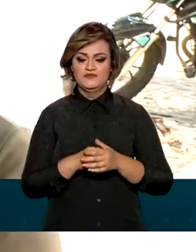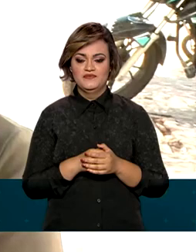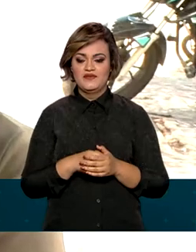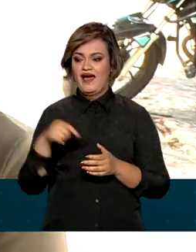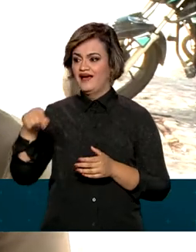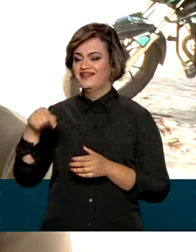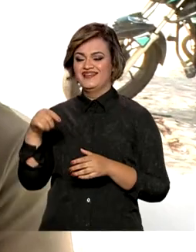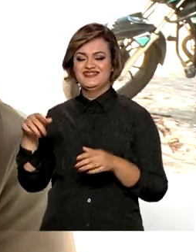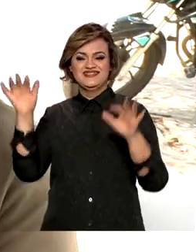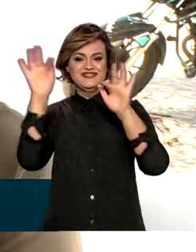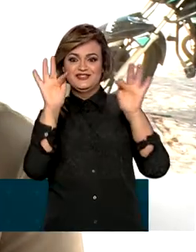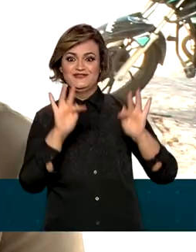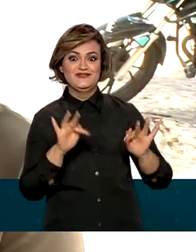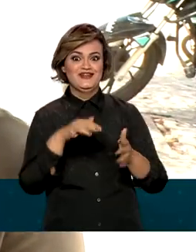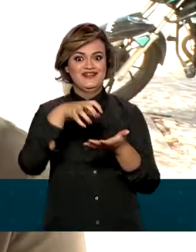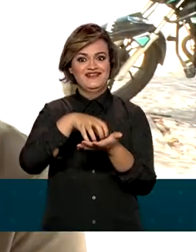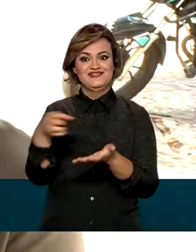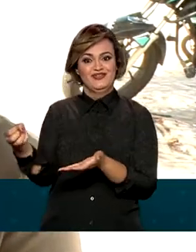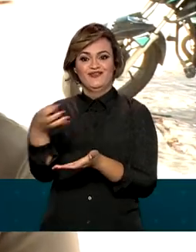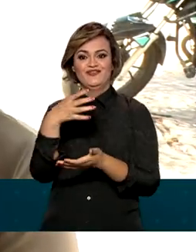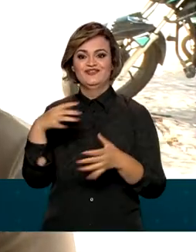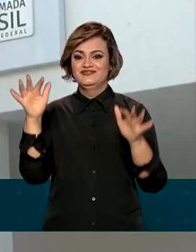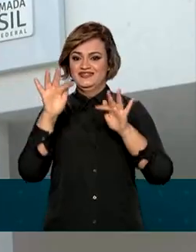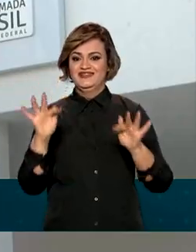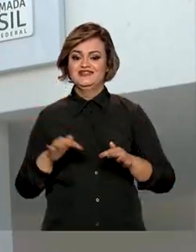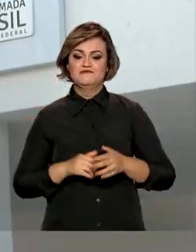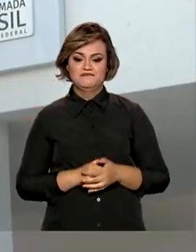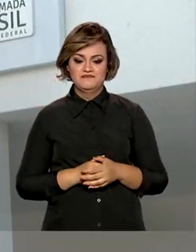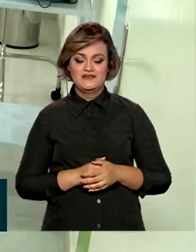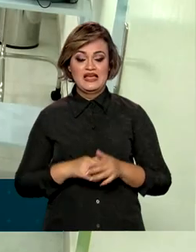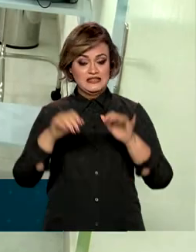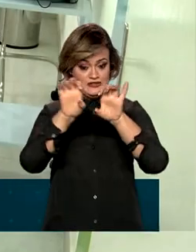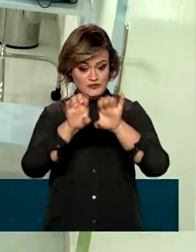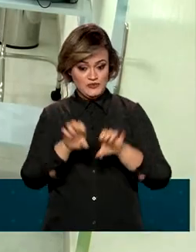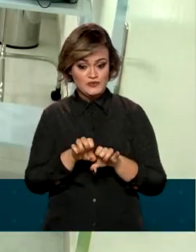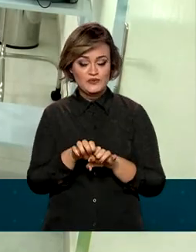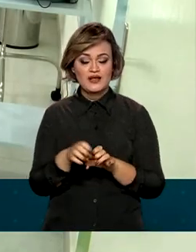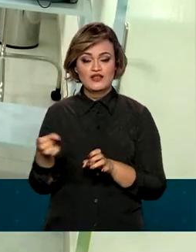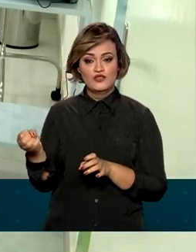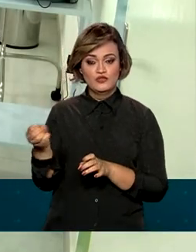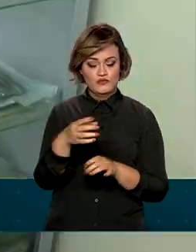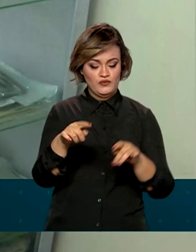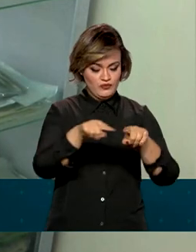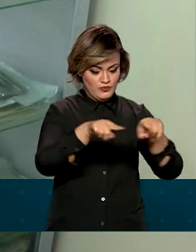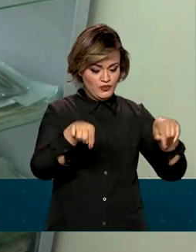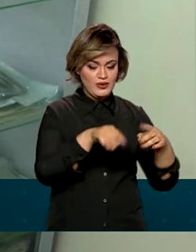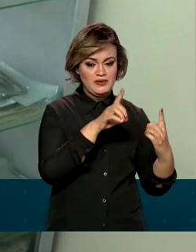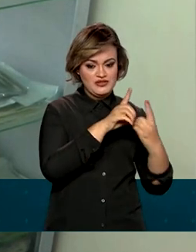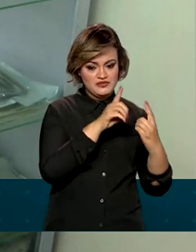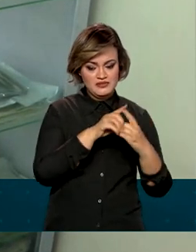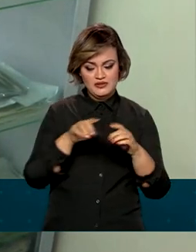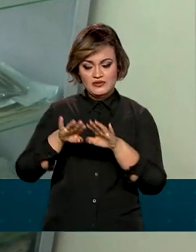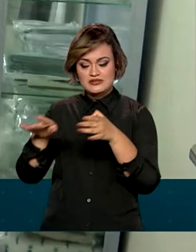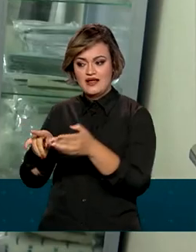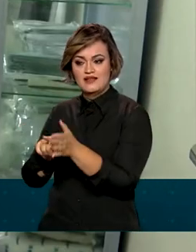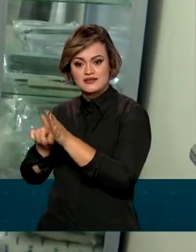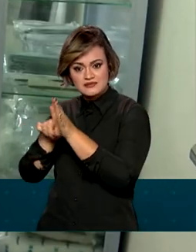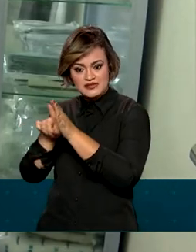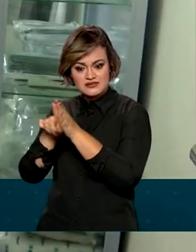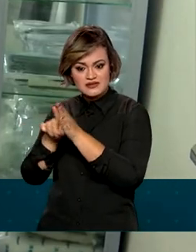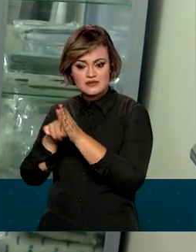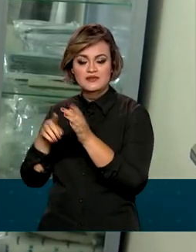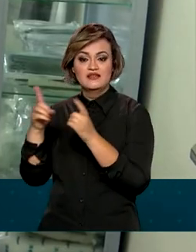está brilhando com esse posto que está chegando em nossa cidade. A nova estrutura ganhou novos consultórios, mais salas para exames e